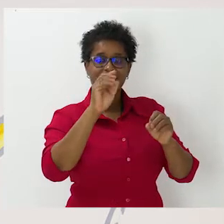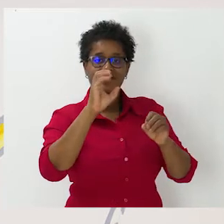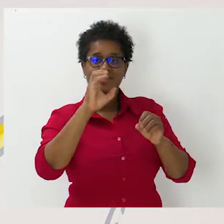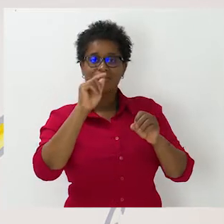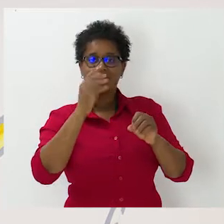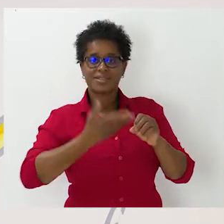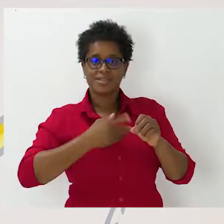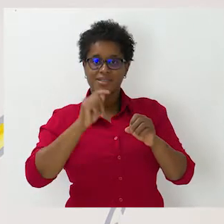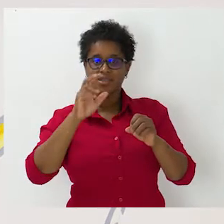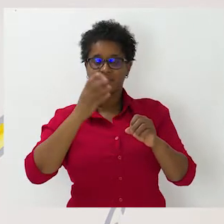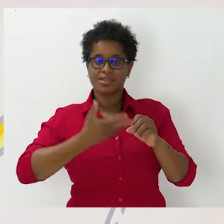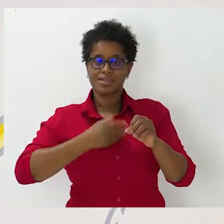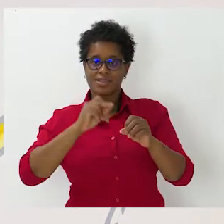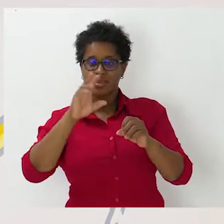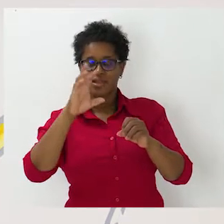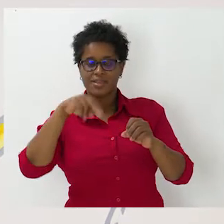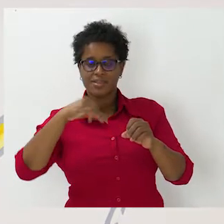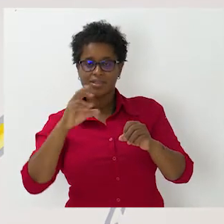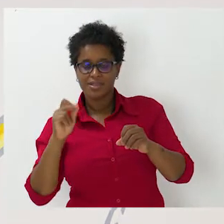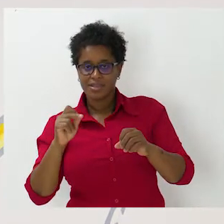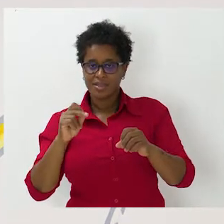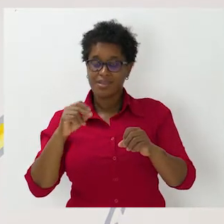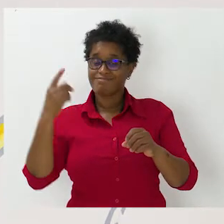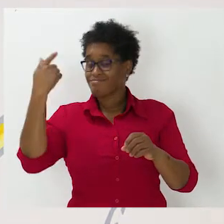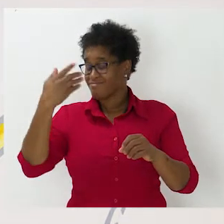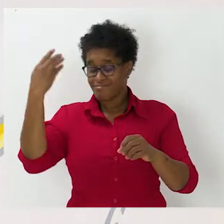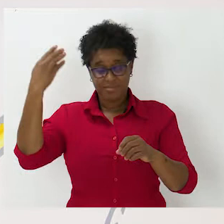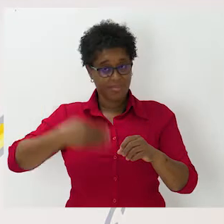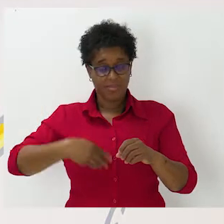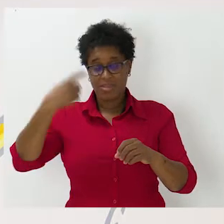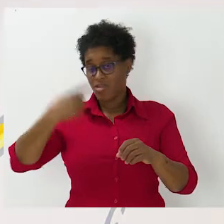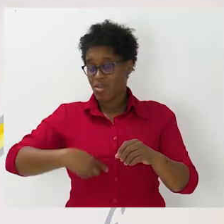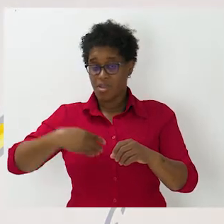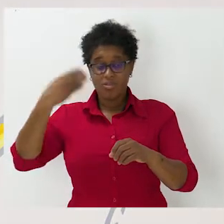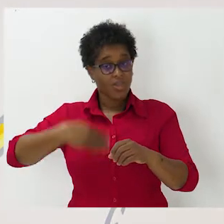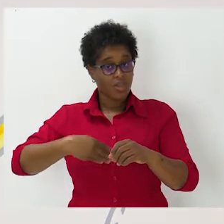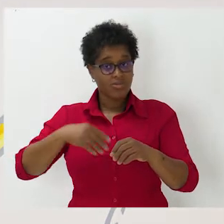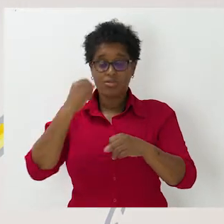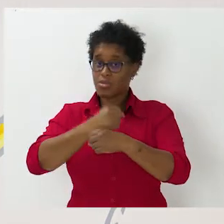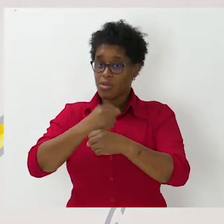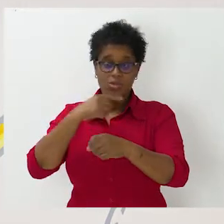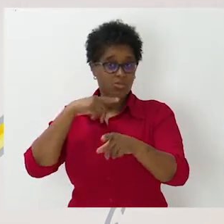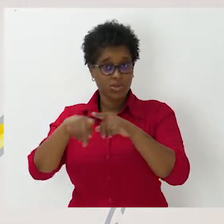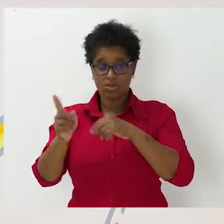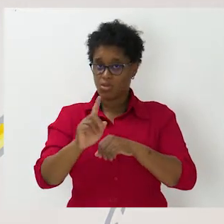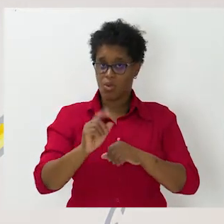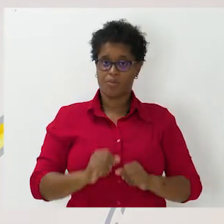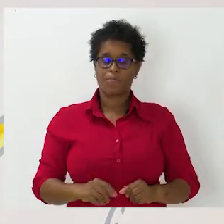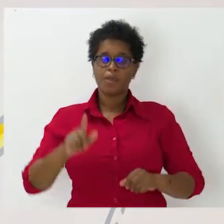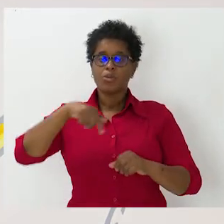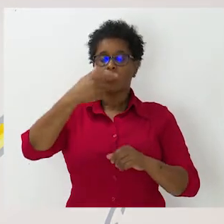sem direito ao exercício político. E do outro lado, temos o